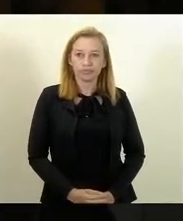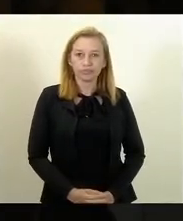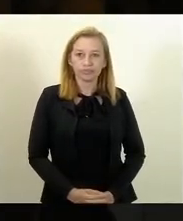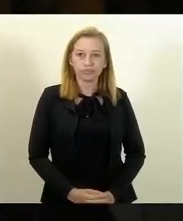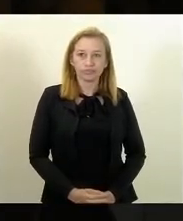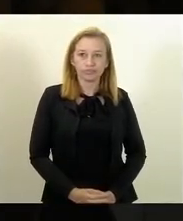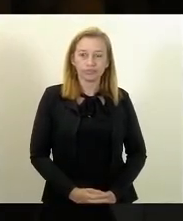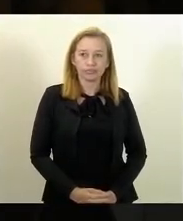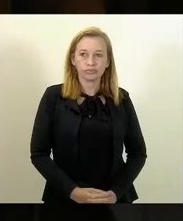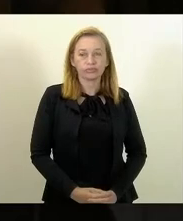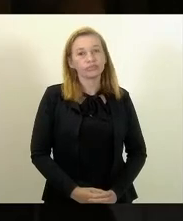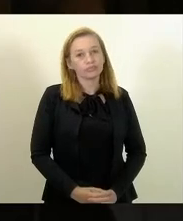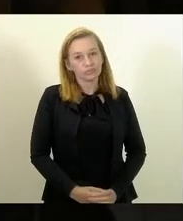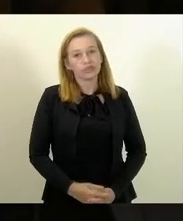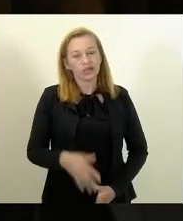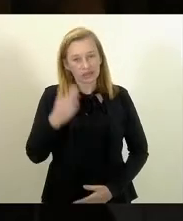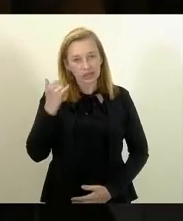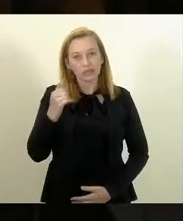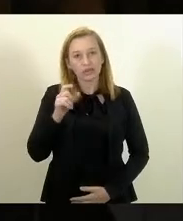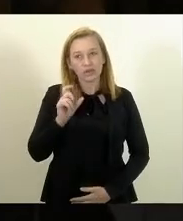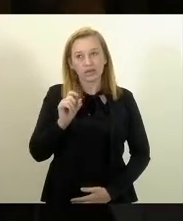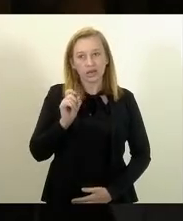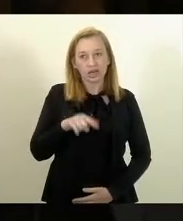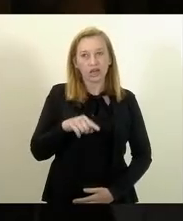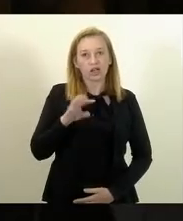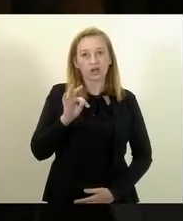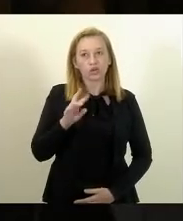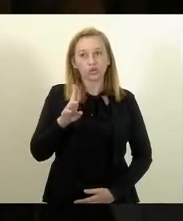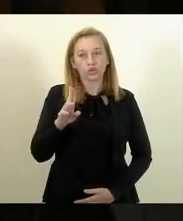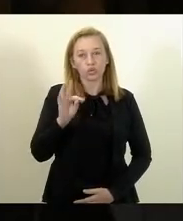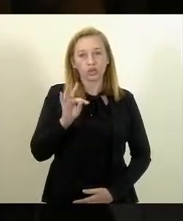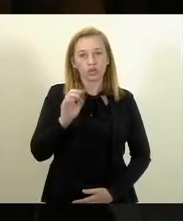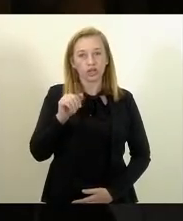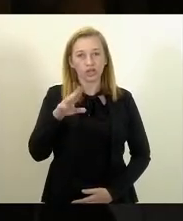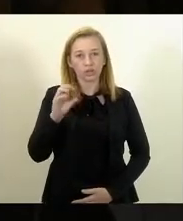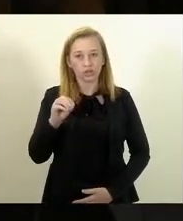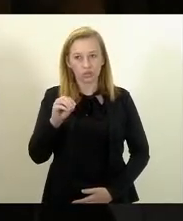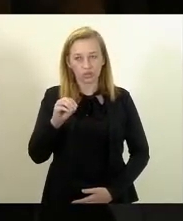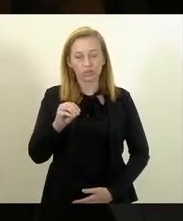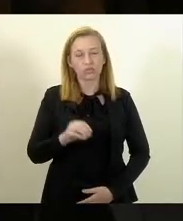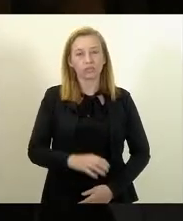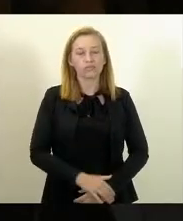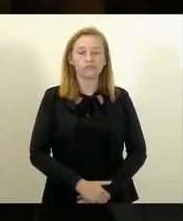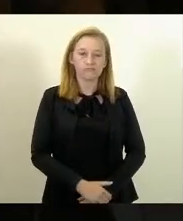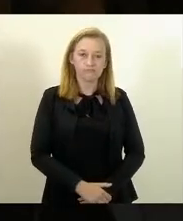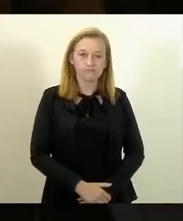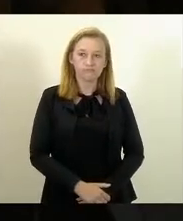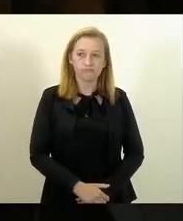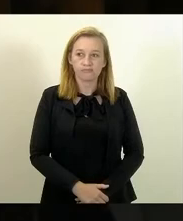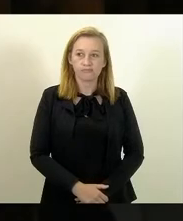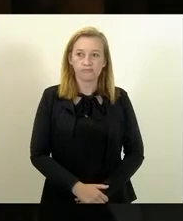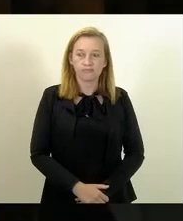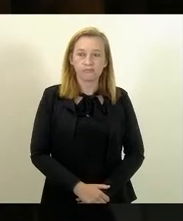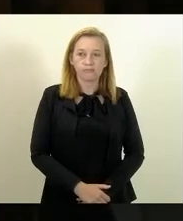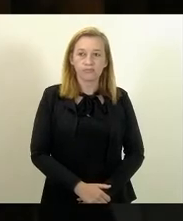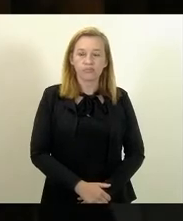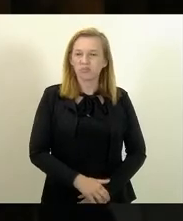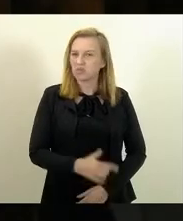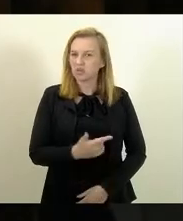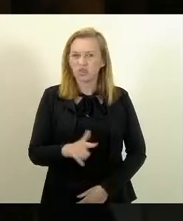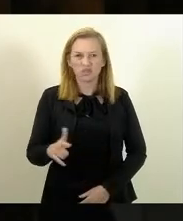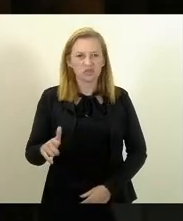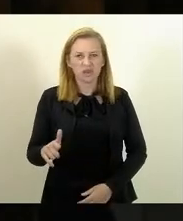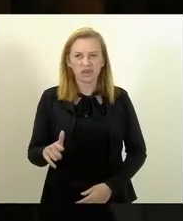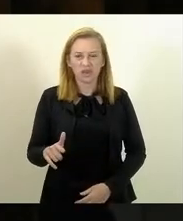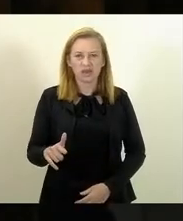Deputado Eliomar sabe o que é o tutano. Não tiver um fio de caldo no tutano. Quando não tiver mais esse fio